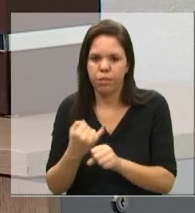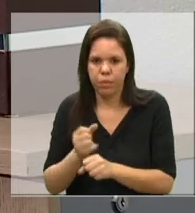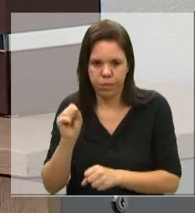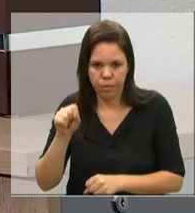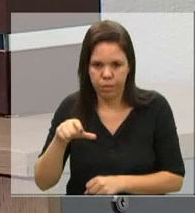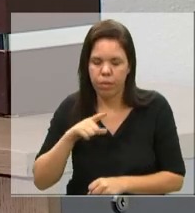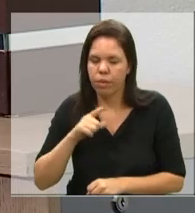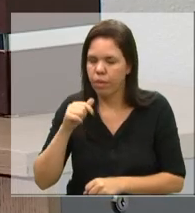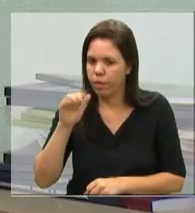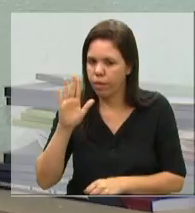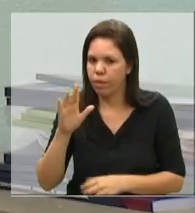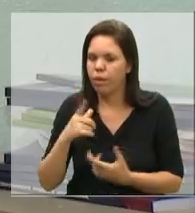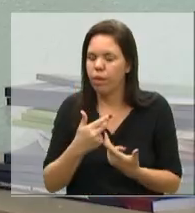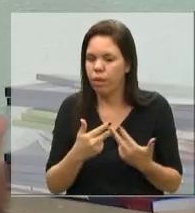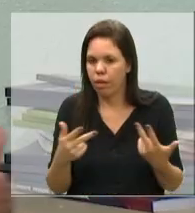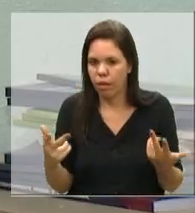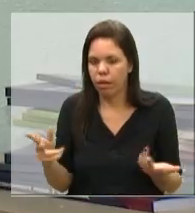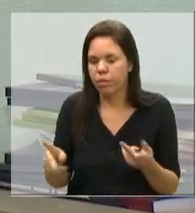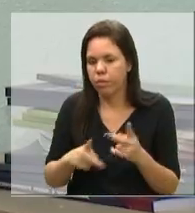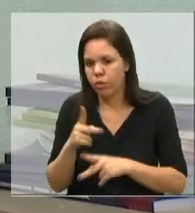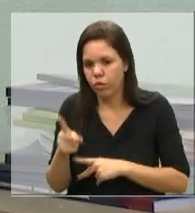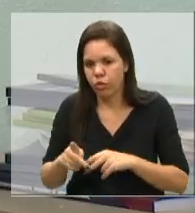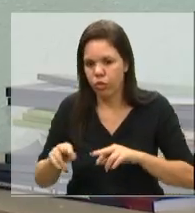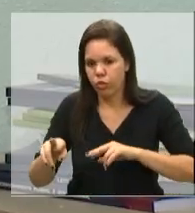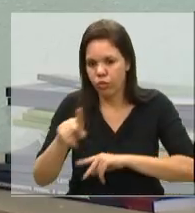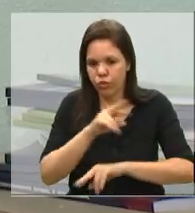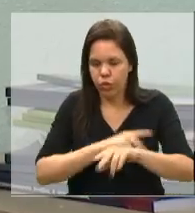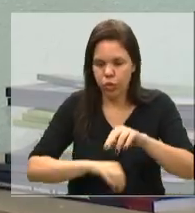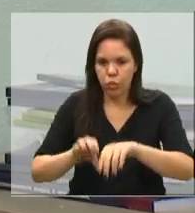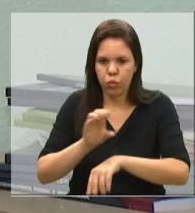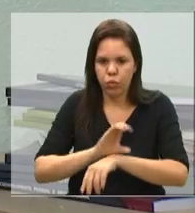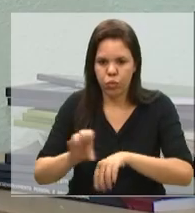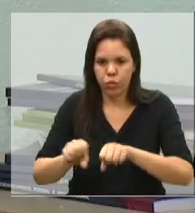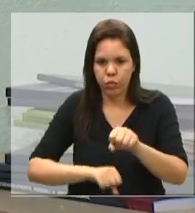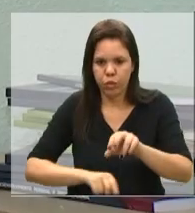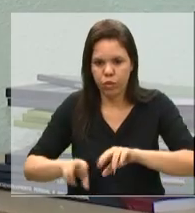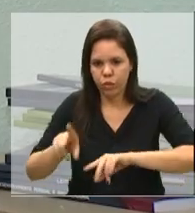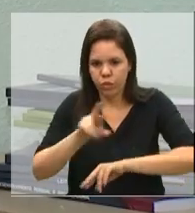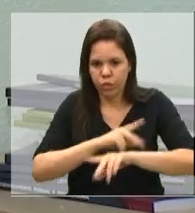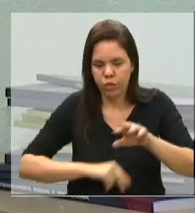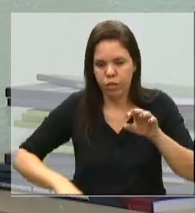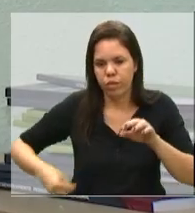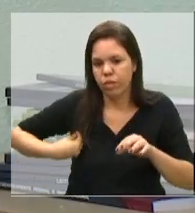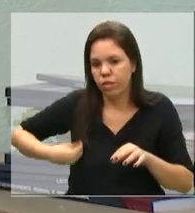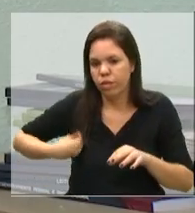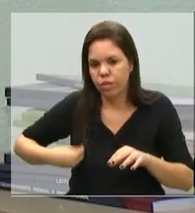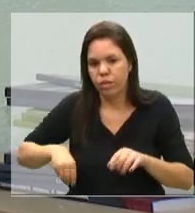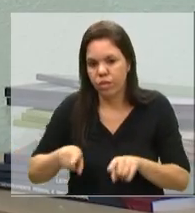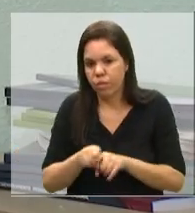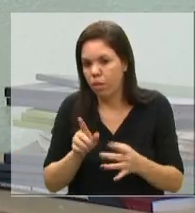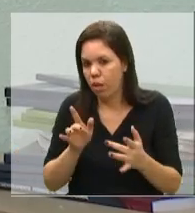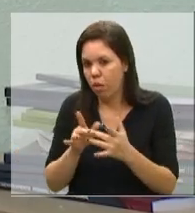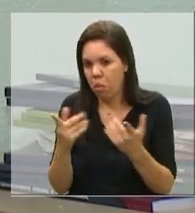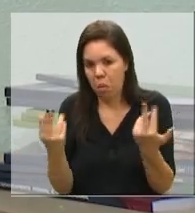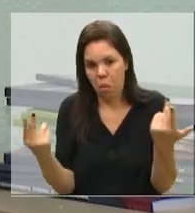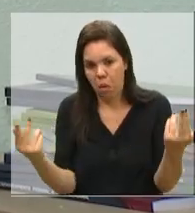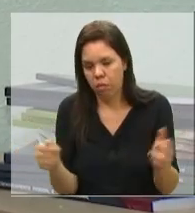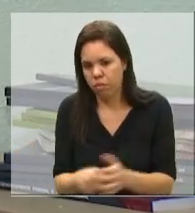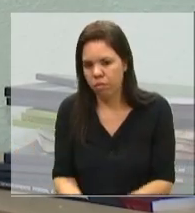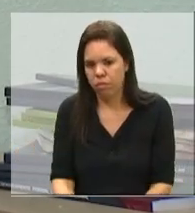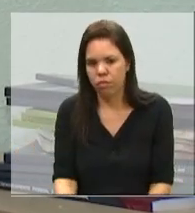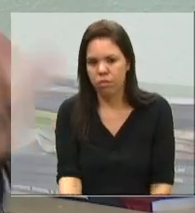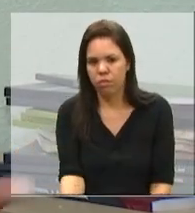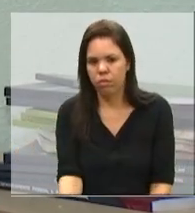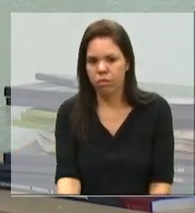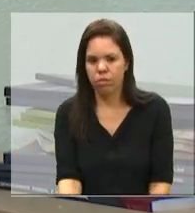também tem pessoas, né, alunos diversos, de formações de áreas diversas, nos ambientes presenciais, tão conectados quanto, né? Só